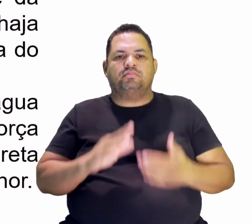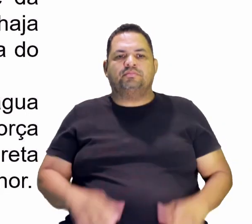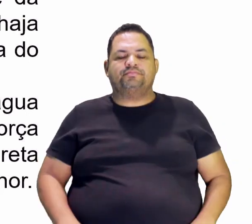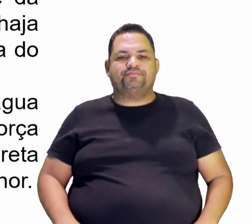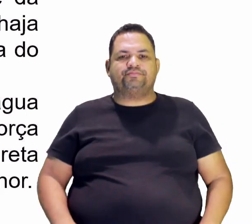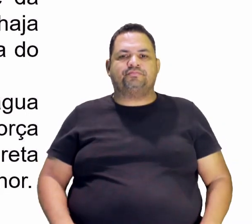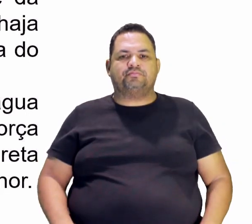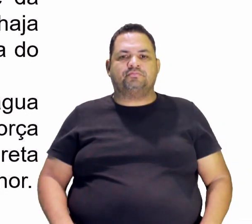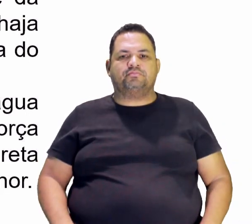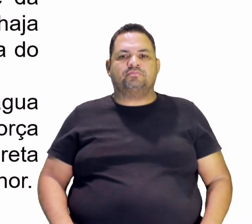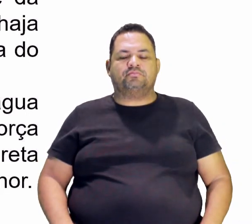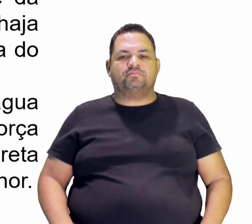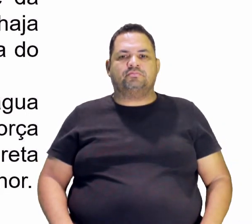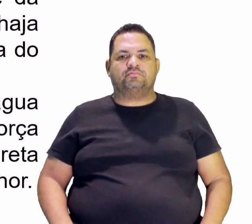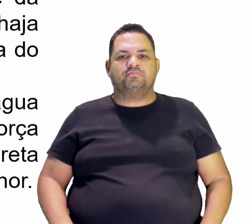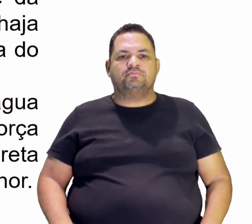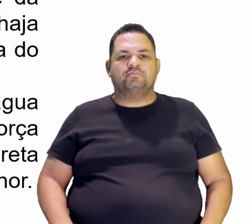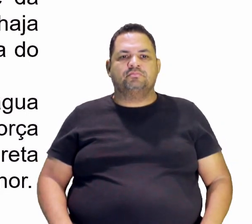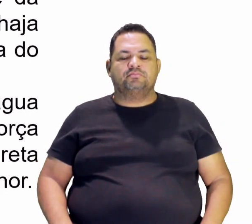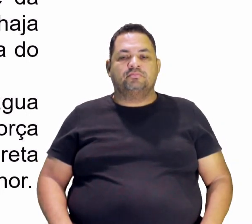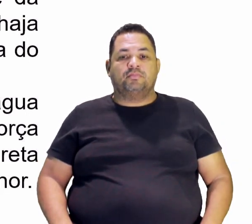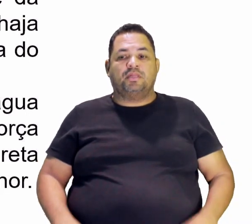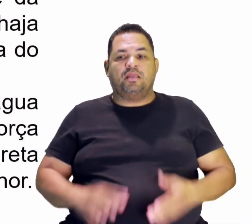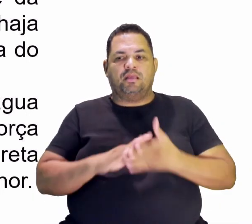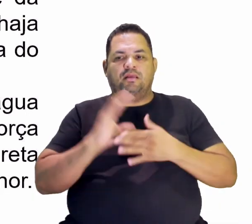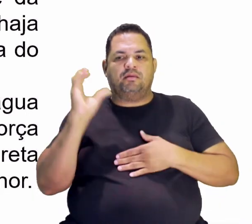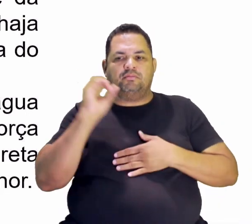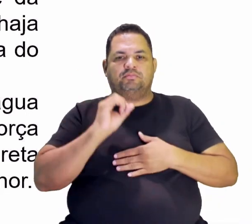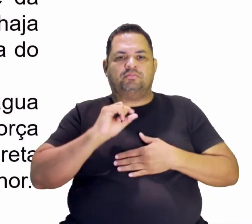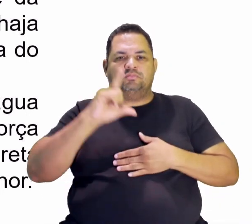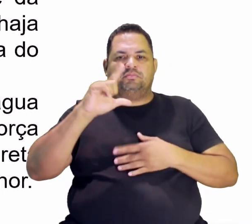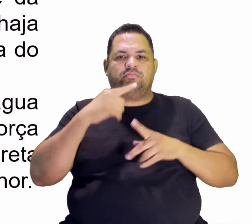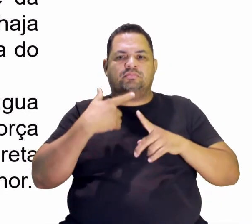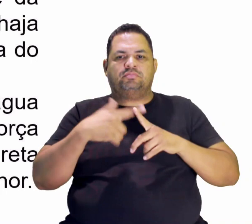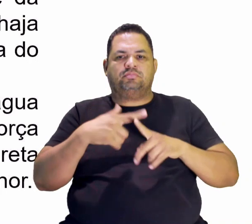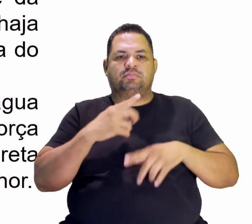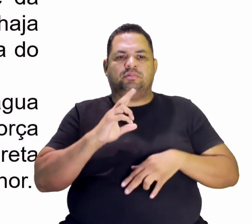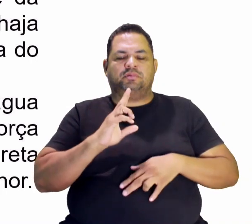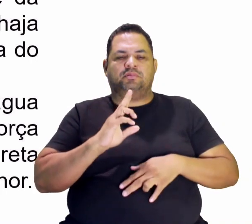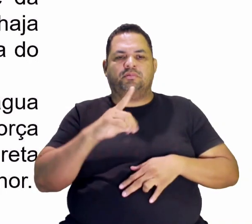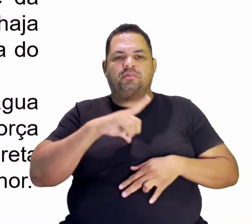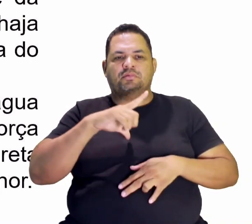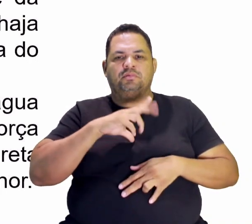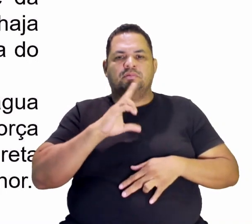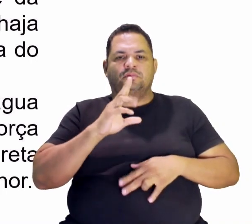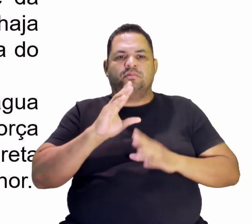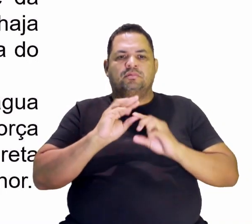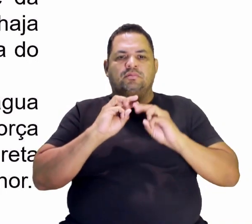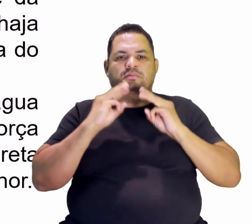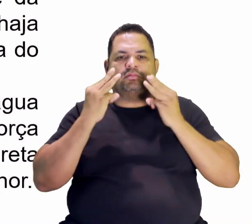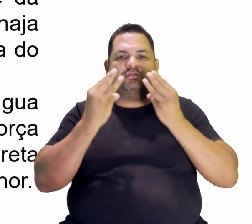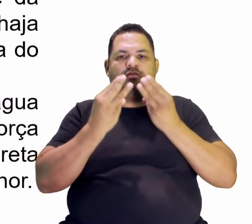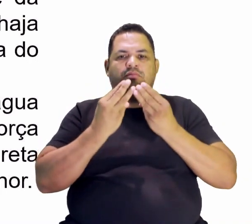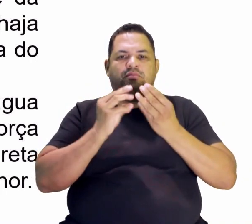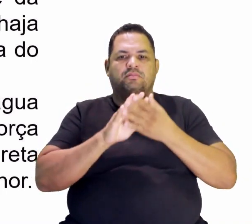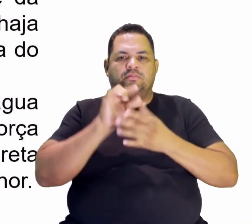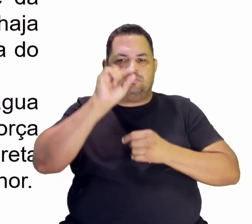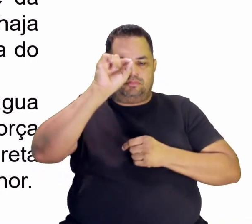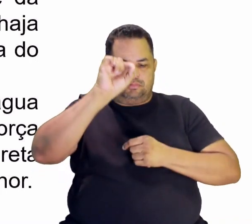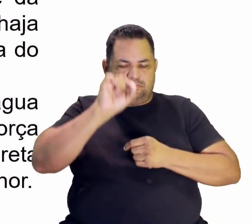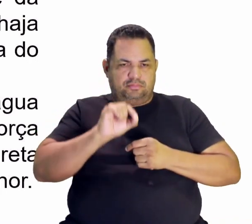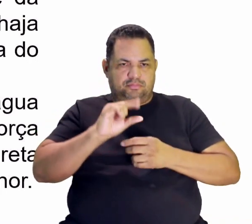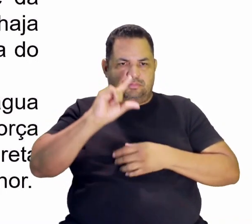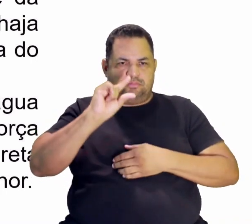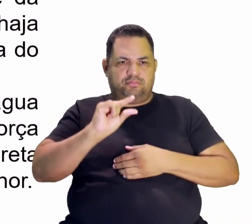é acelerado, a gente vê que a velocidade vai aumentando, né? Para que haja conservação da massa, a área da seção reta do filete tem que